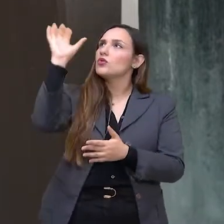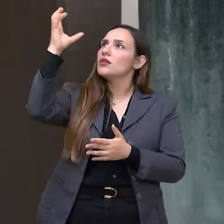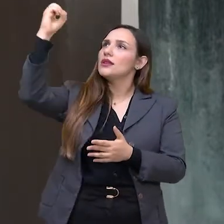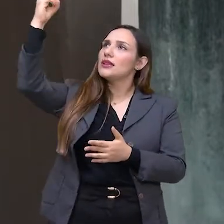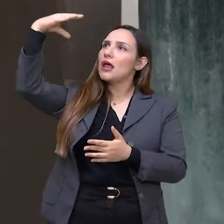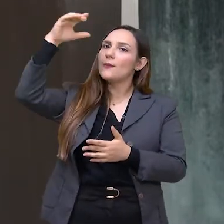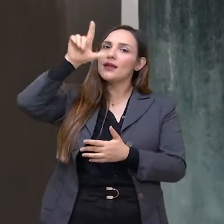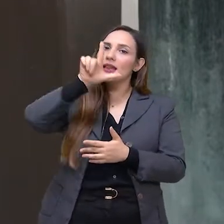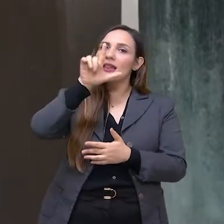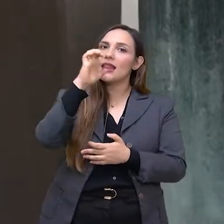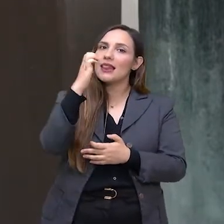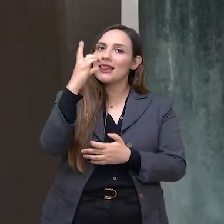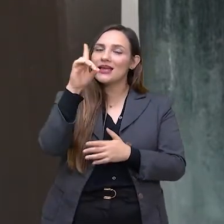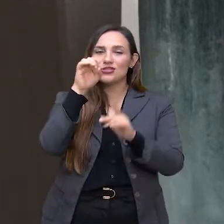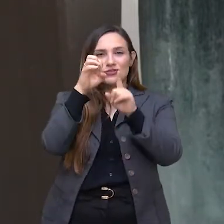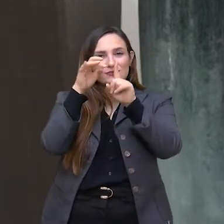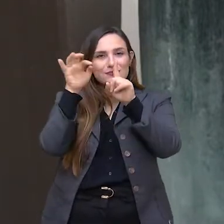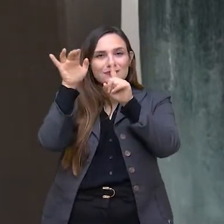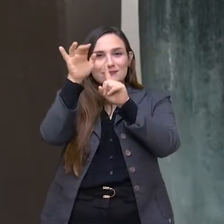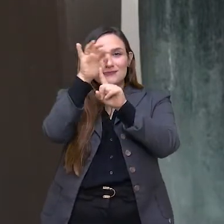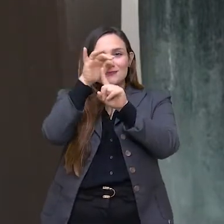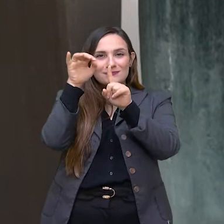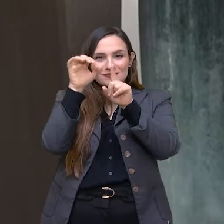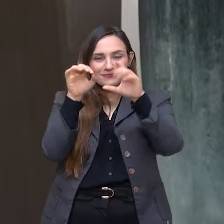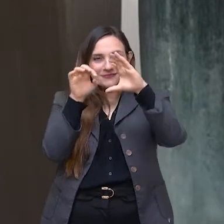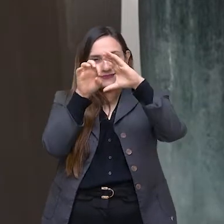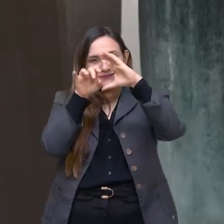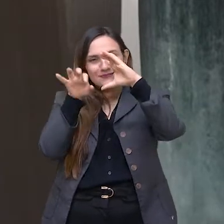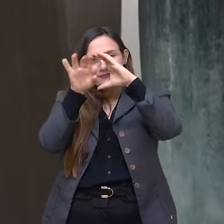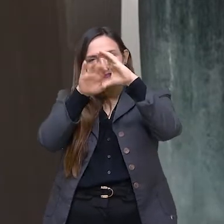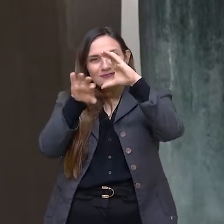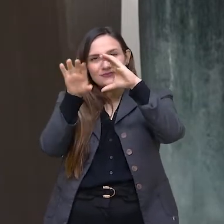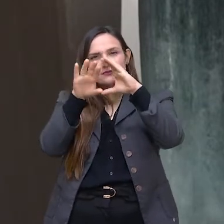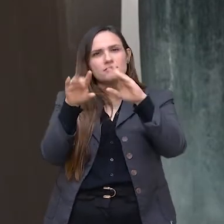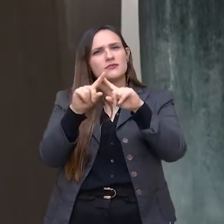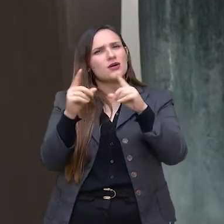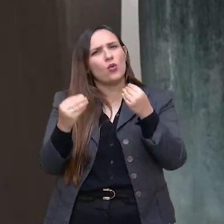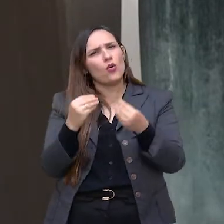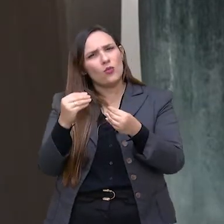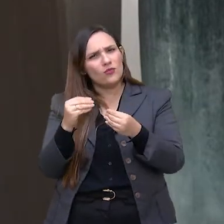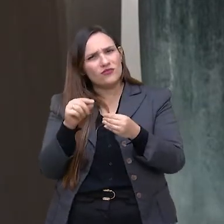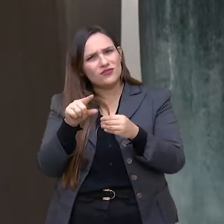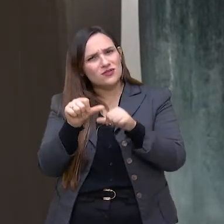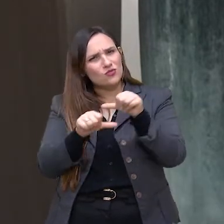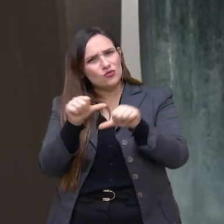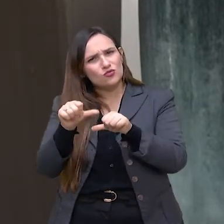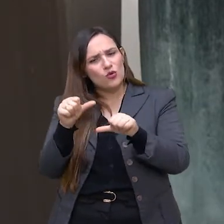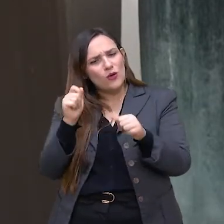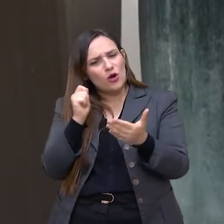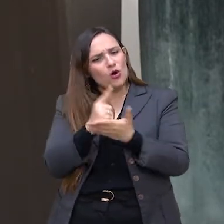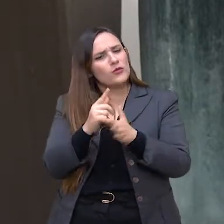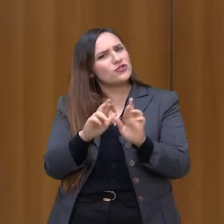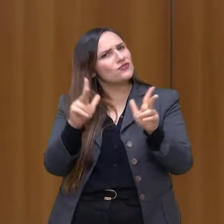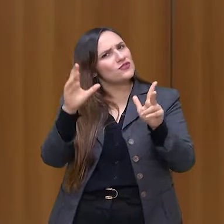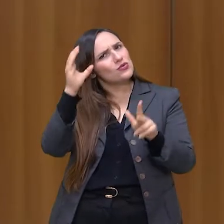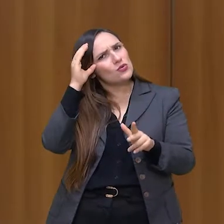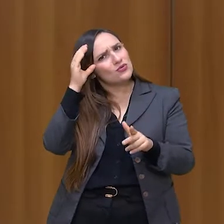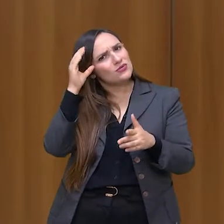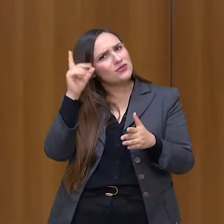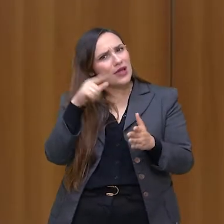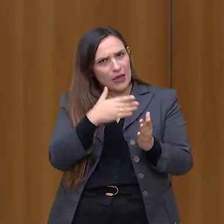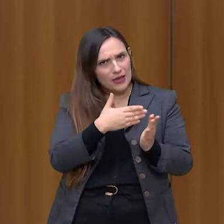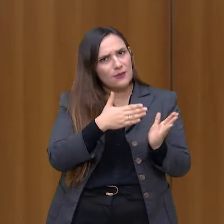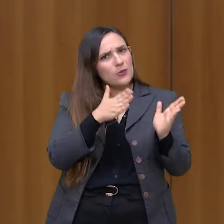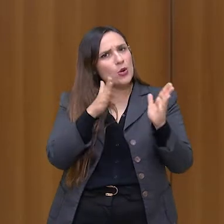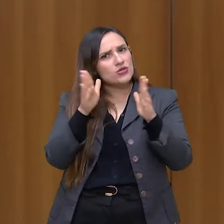faz. Como foi possível estabelecer essa cultura de compras mais conscientes, né? Claro que isso ainda é um processo,